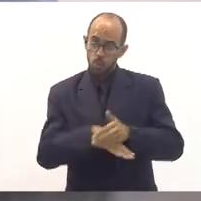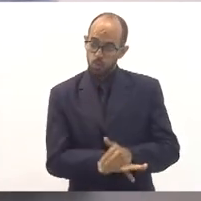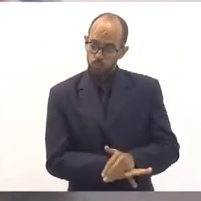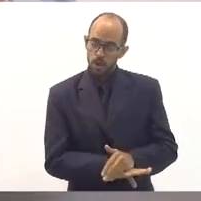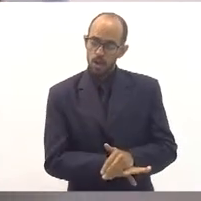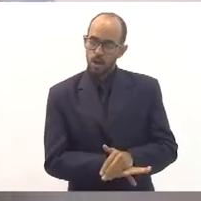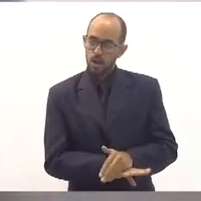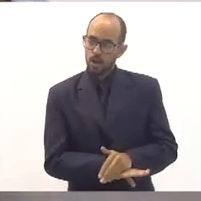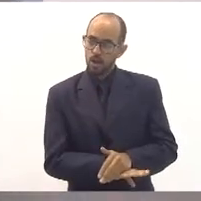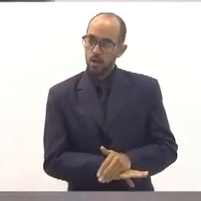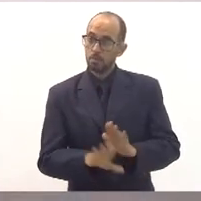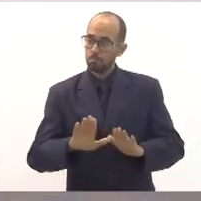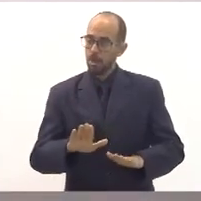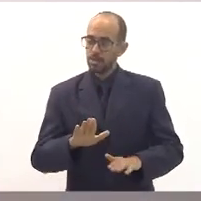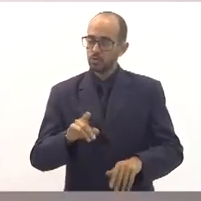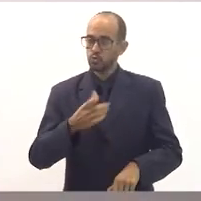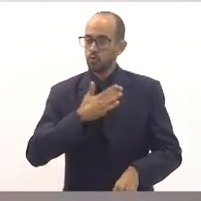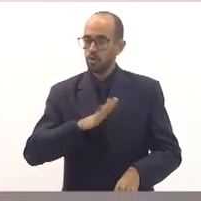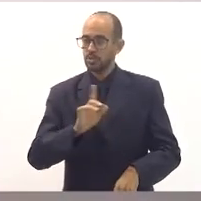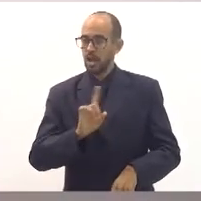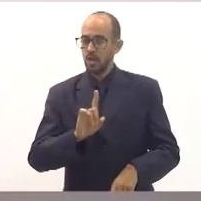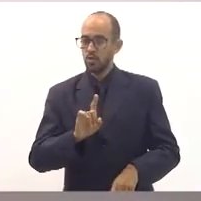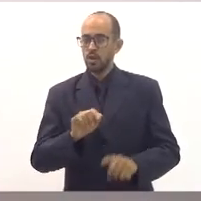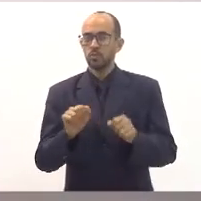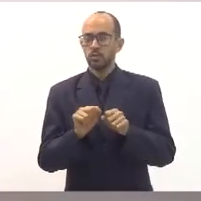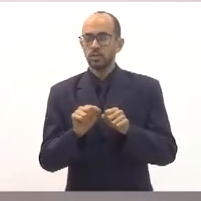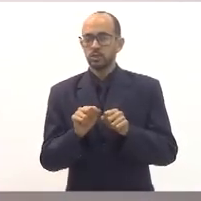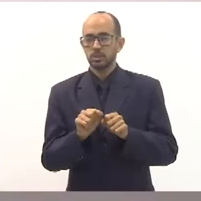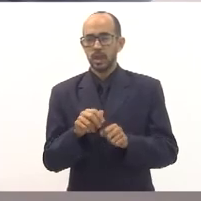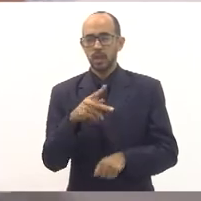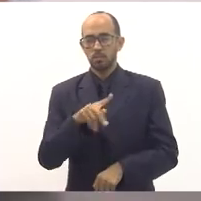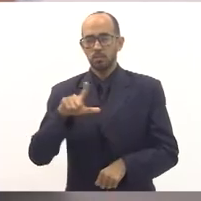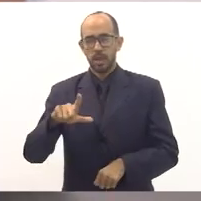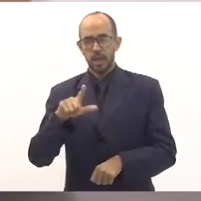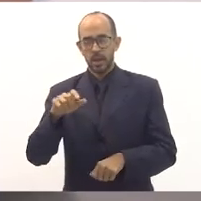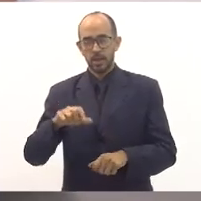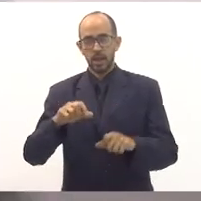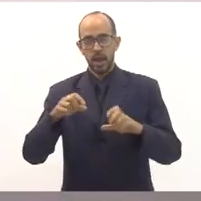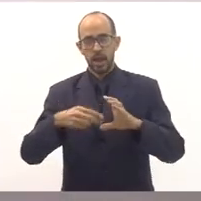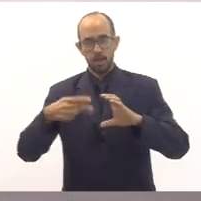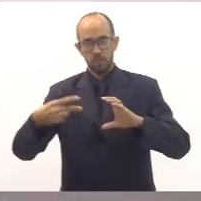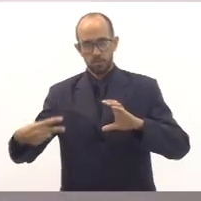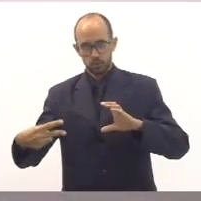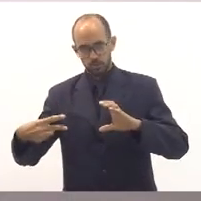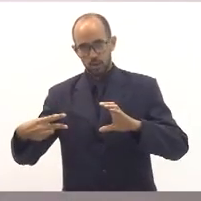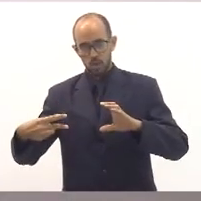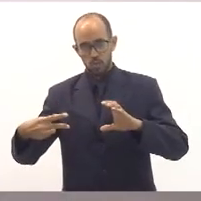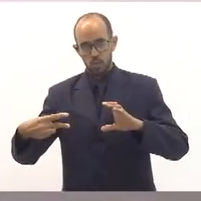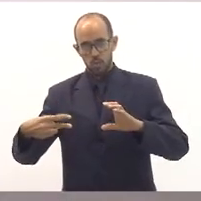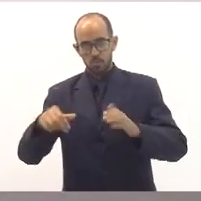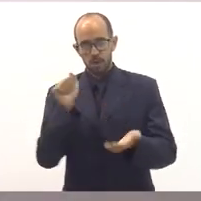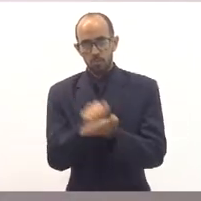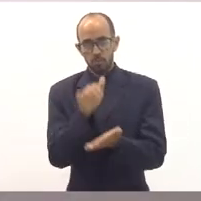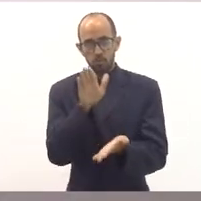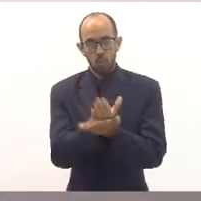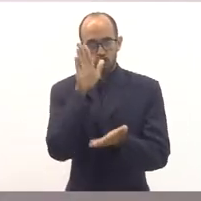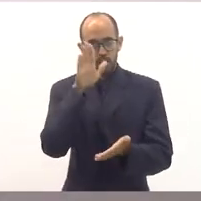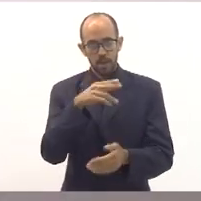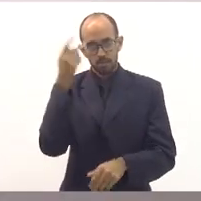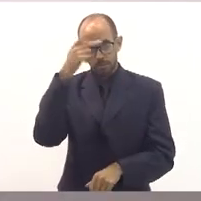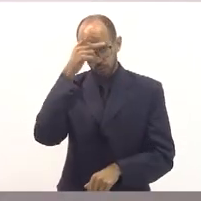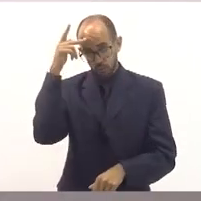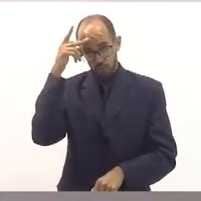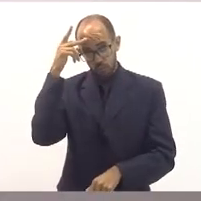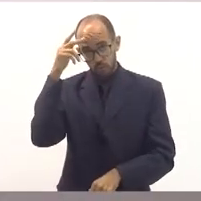não satisfeito levaram uma projeto de lei para a câmara municipal para lutar usuário